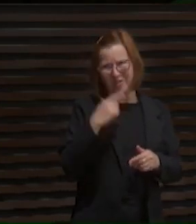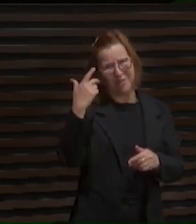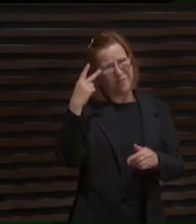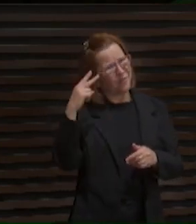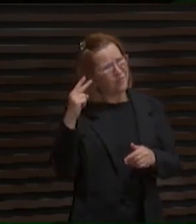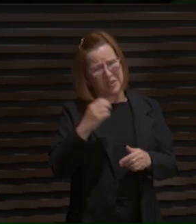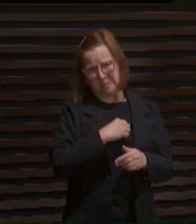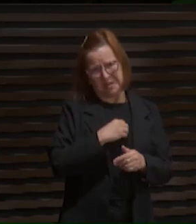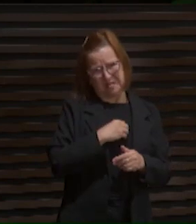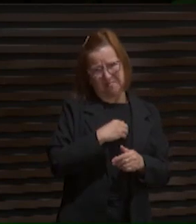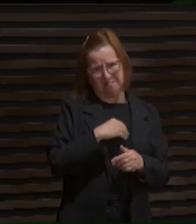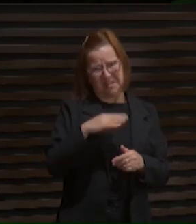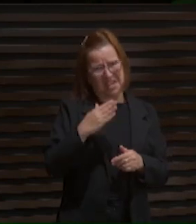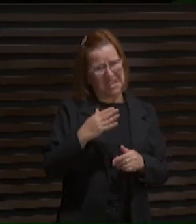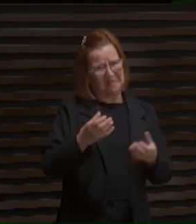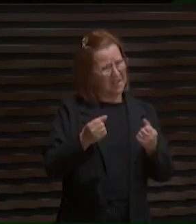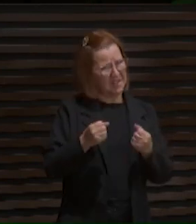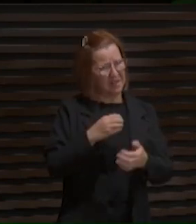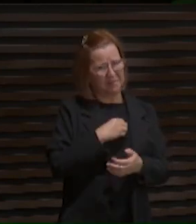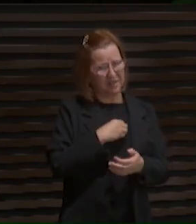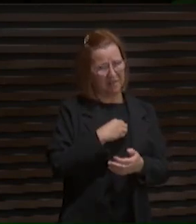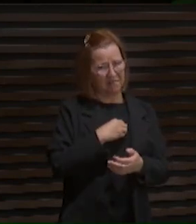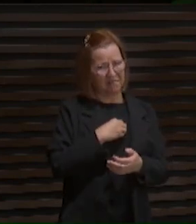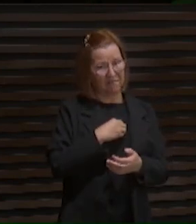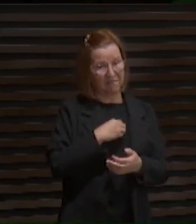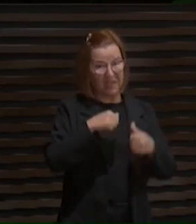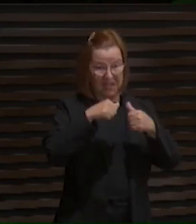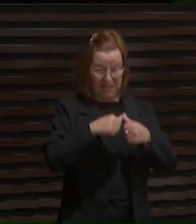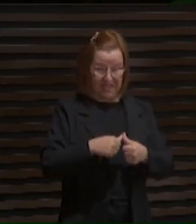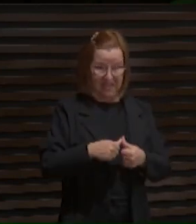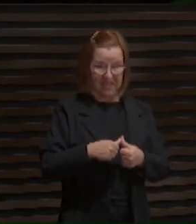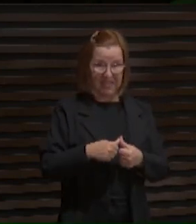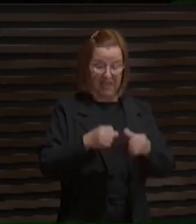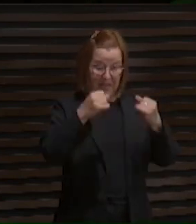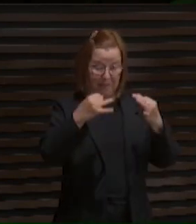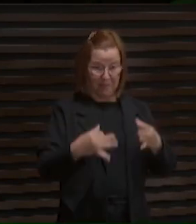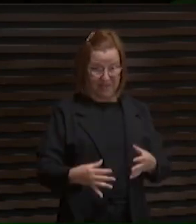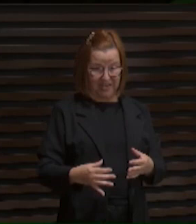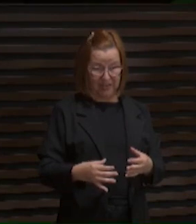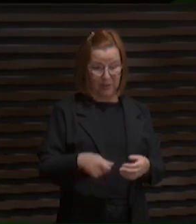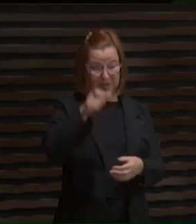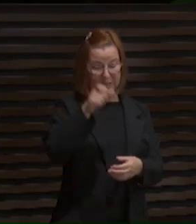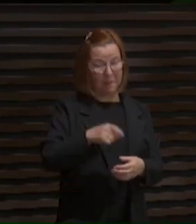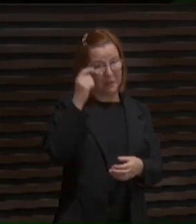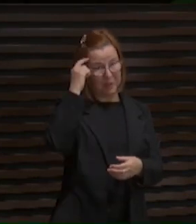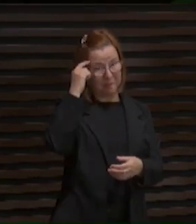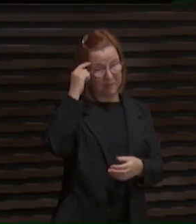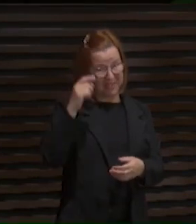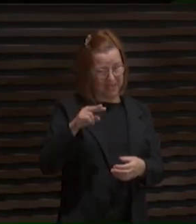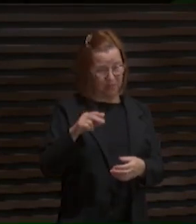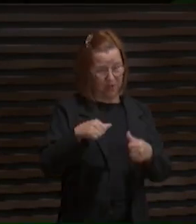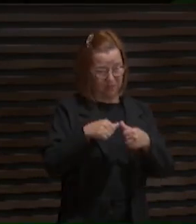simplesmente me entrego a ele. Essa é a implicação dessa linha de raciocínio. É aquela expressão, se você não pode